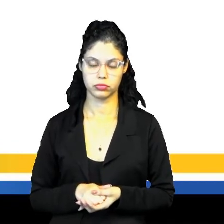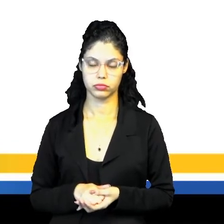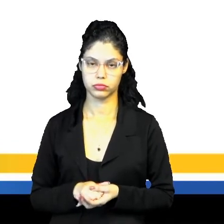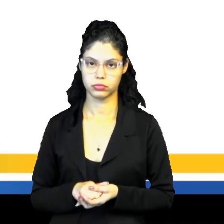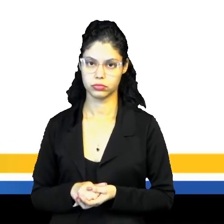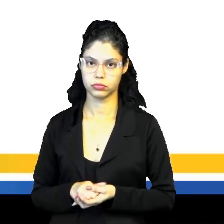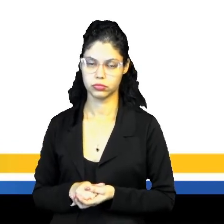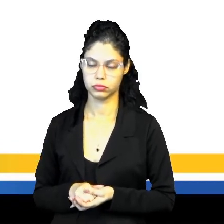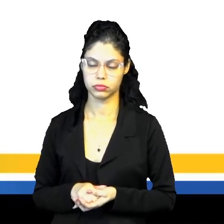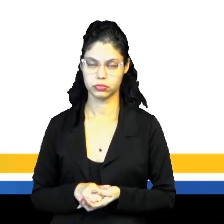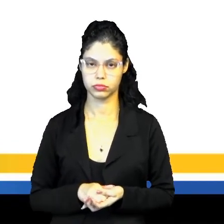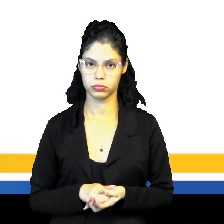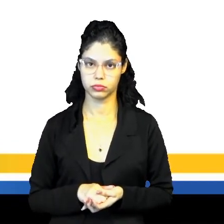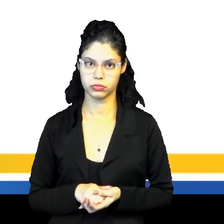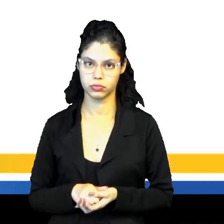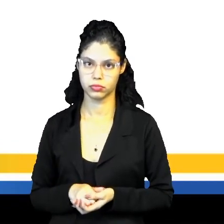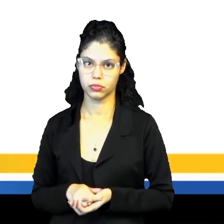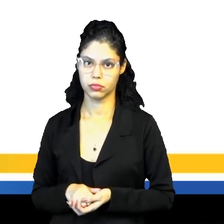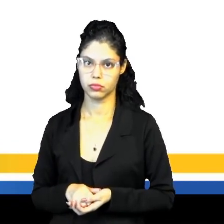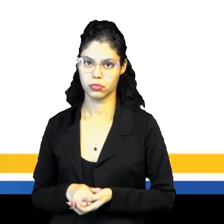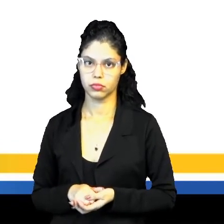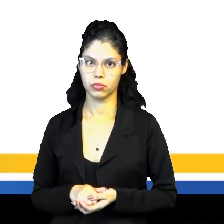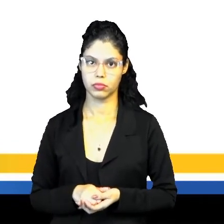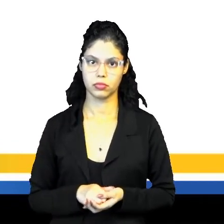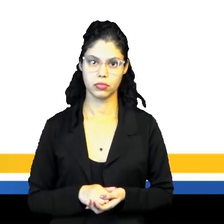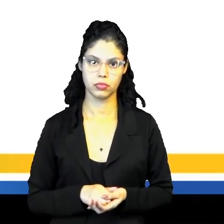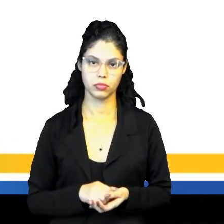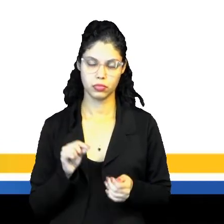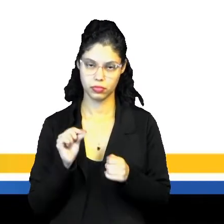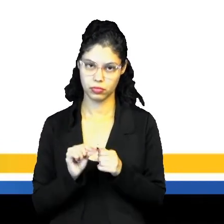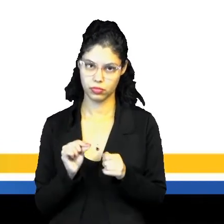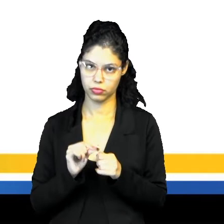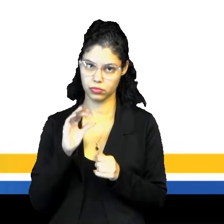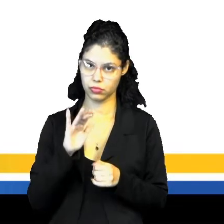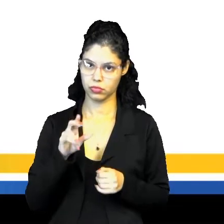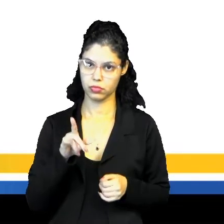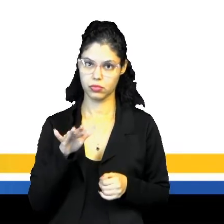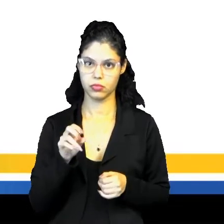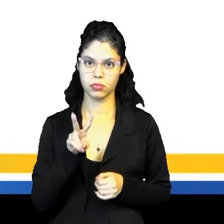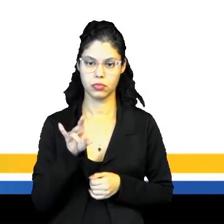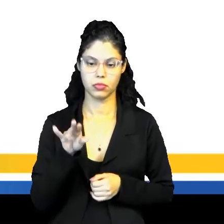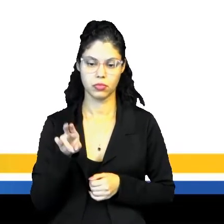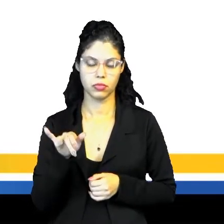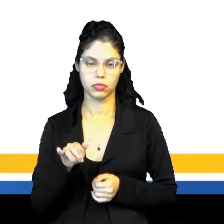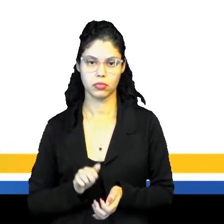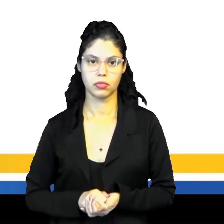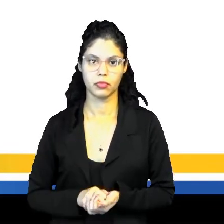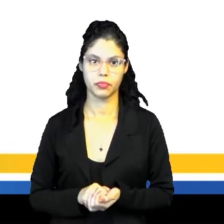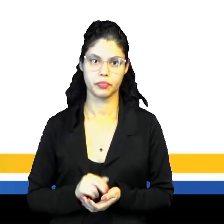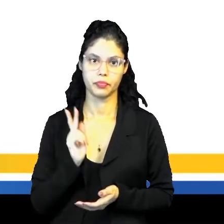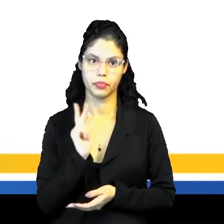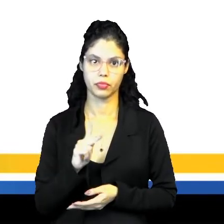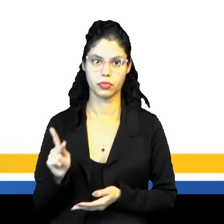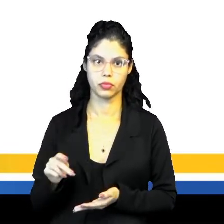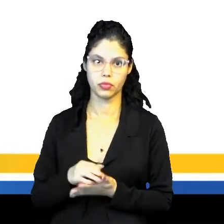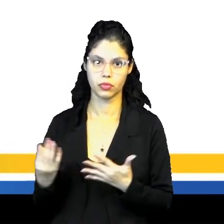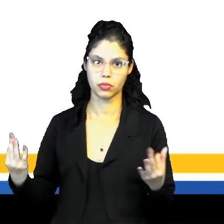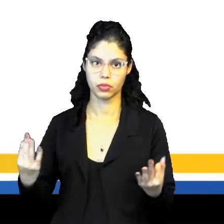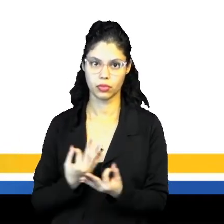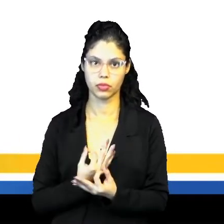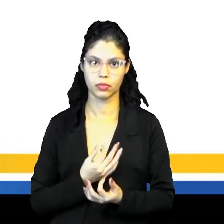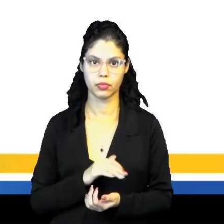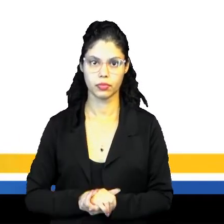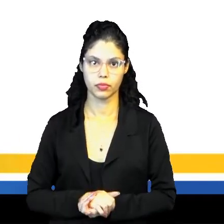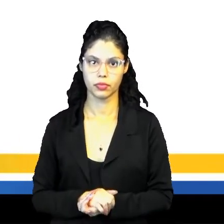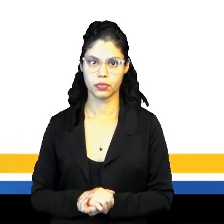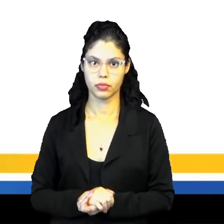vinistei, vinieron. Né? Ou seja, os bonequinhos ali fizeram a conjugação do verbo venir. Aí o professor diz, perfecto.